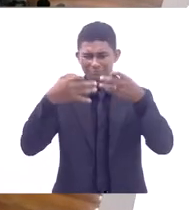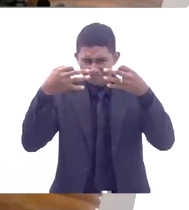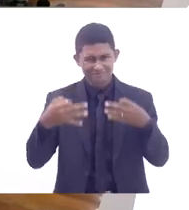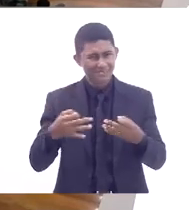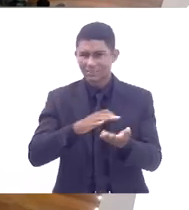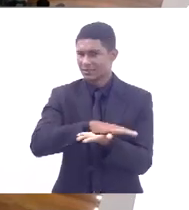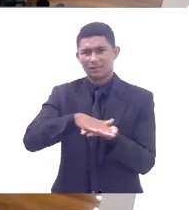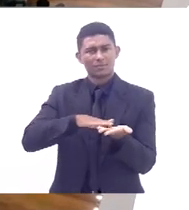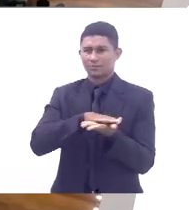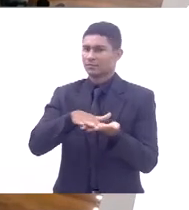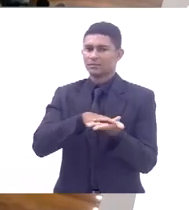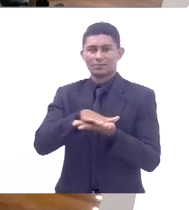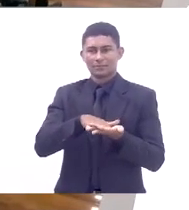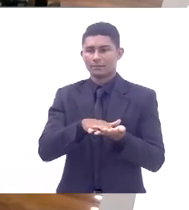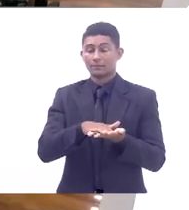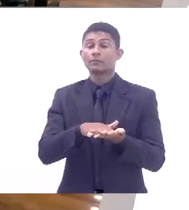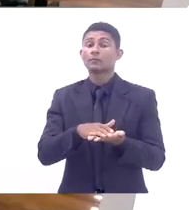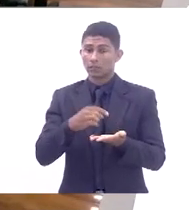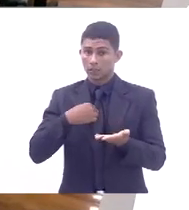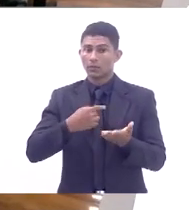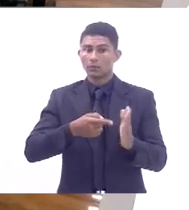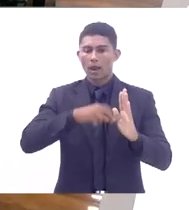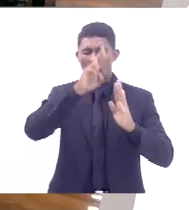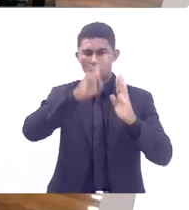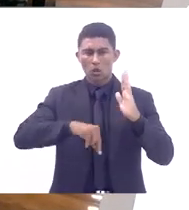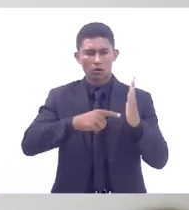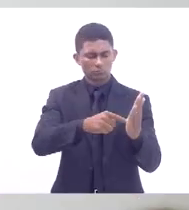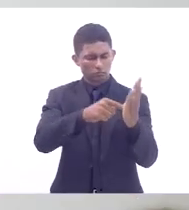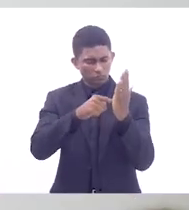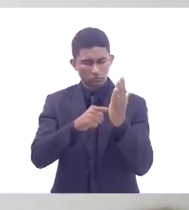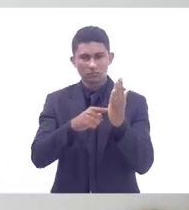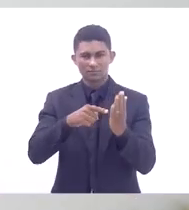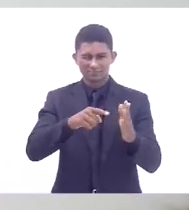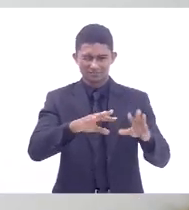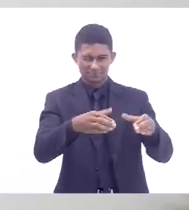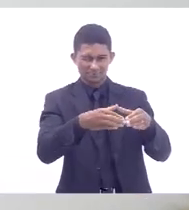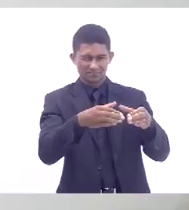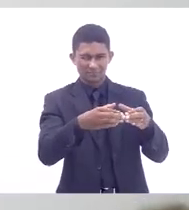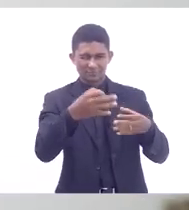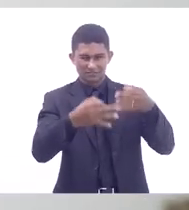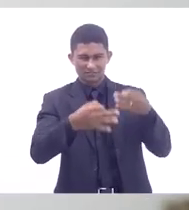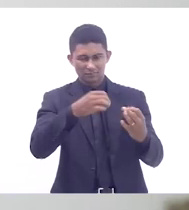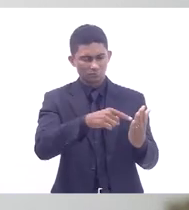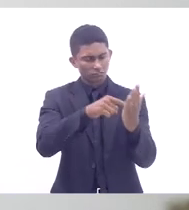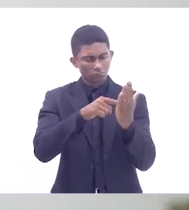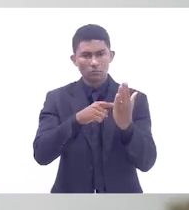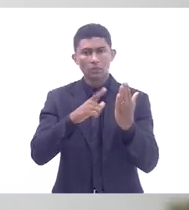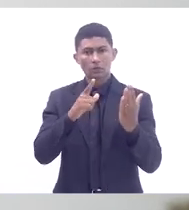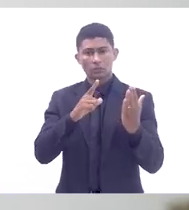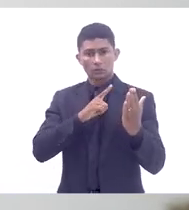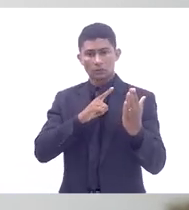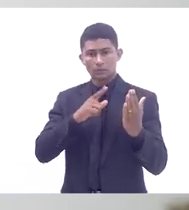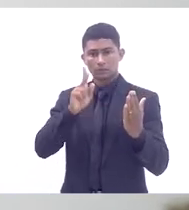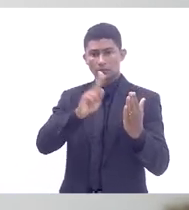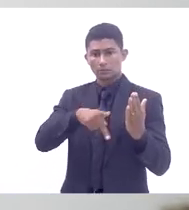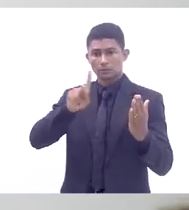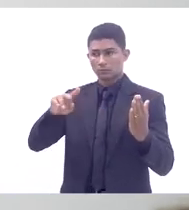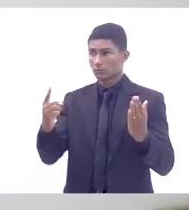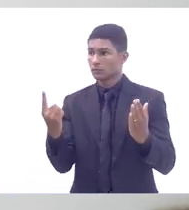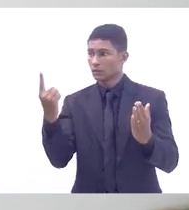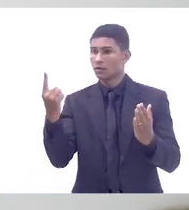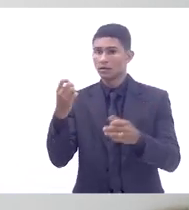a gente for ver porque eu recebi um relatório do jurídico o nosso por exemplo é porque entrou com o seu primeiro